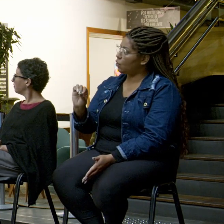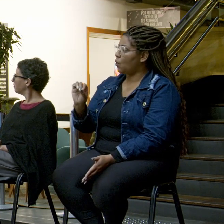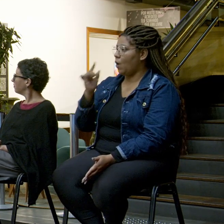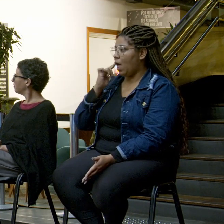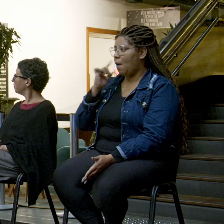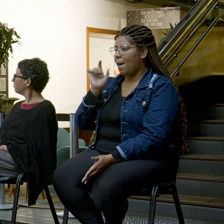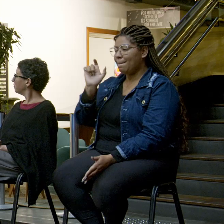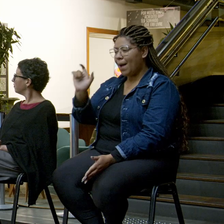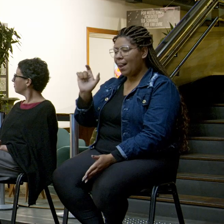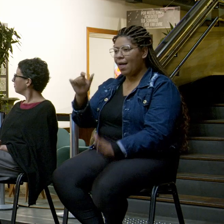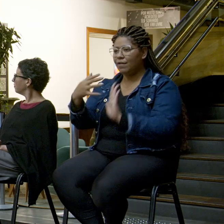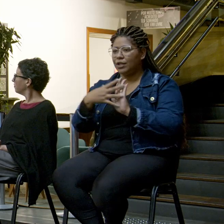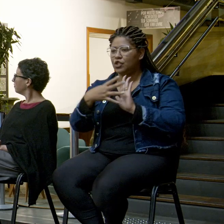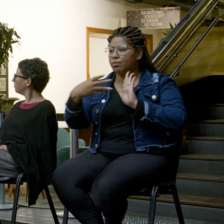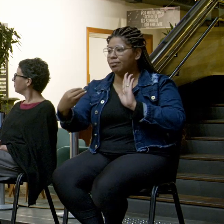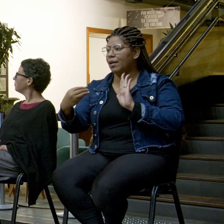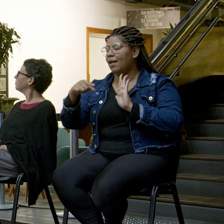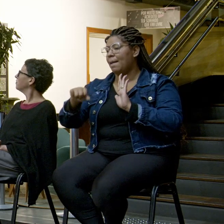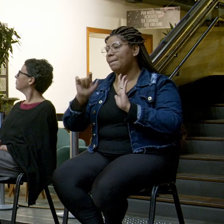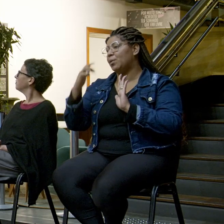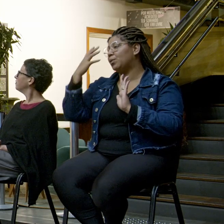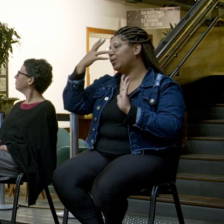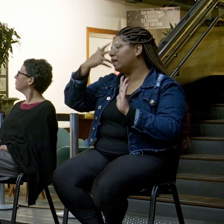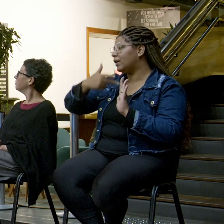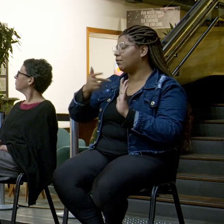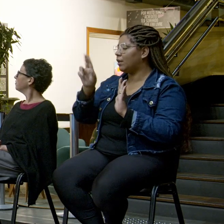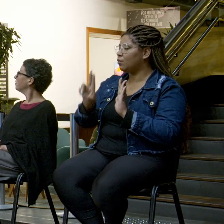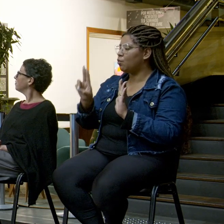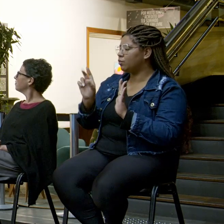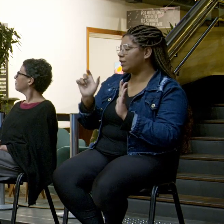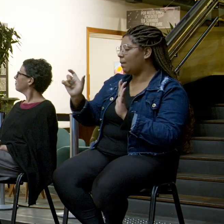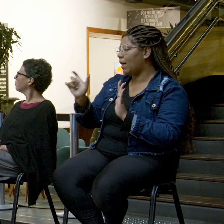assim na obra da Ana. Eu acho muito bonito e muito potente